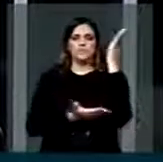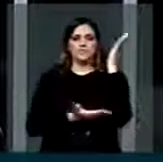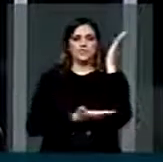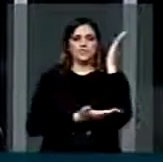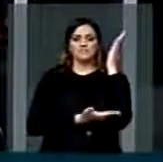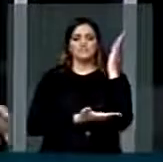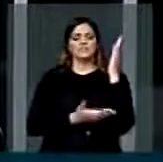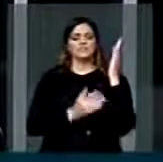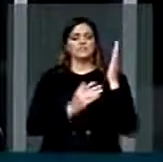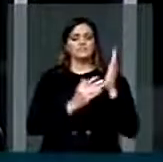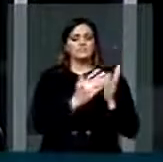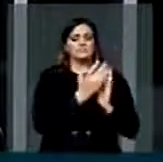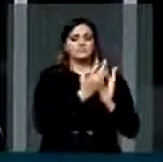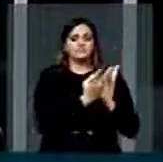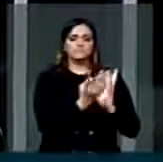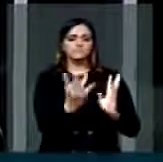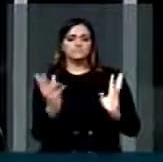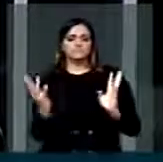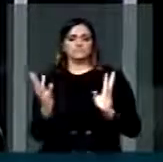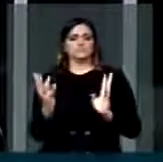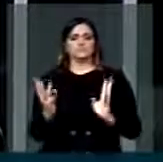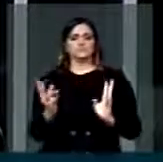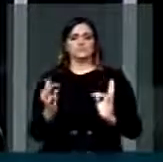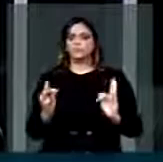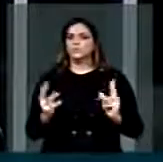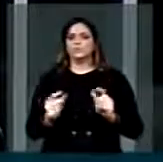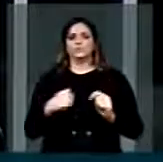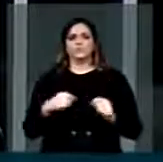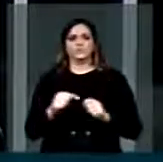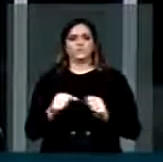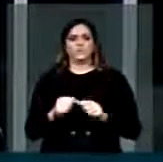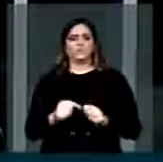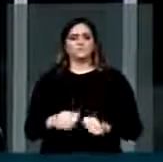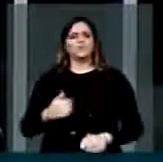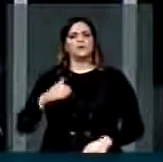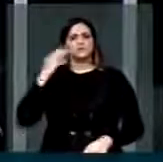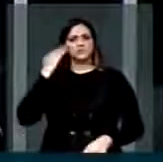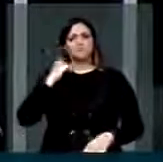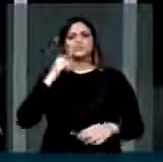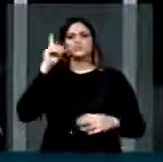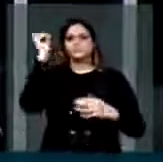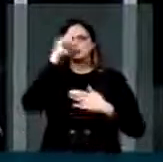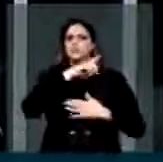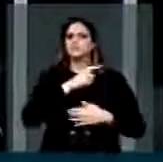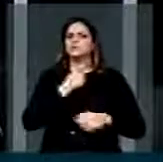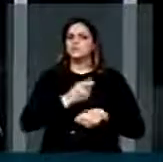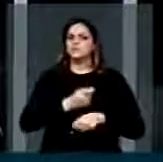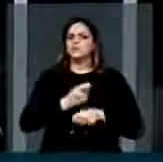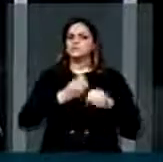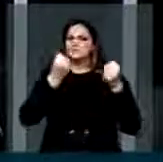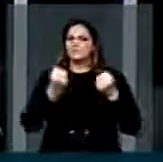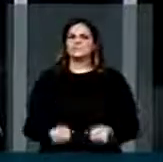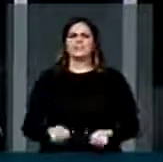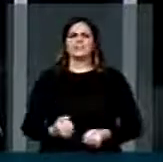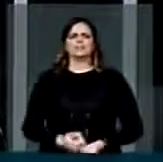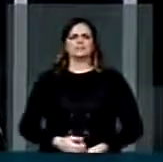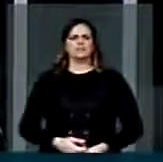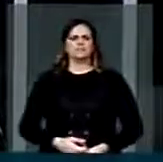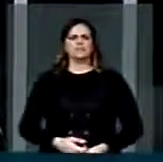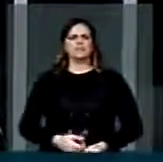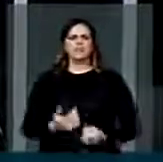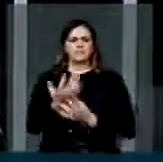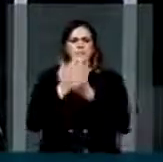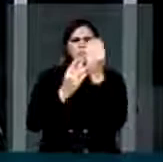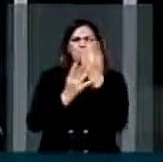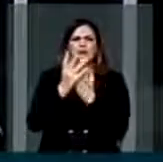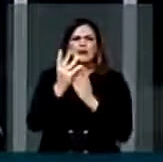cercar, plantar e dar a primeira capina. Eu sei o quanto é duro o camponês ter que fazer todo esse trabalho